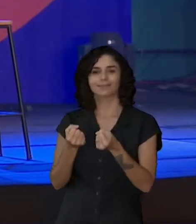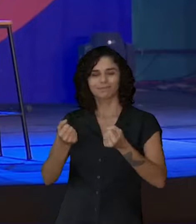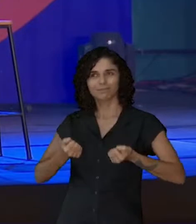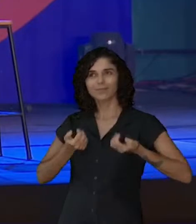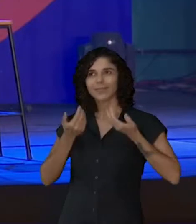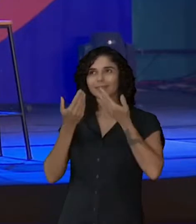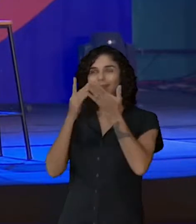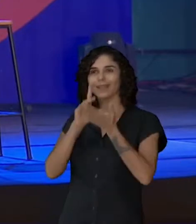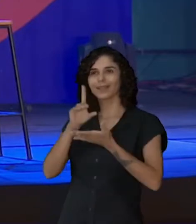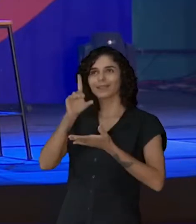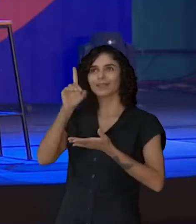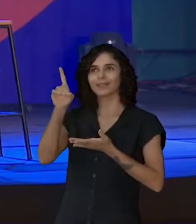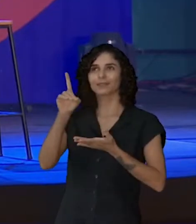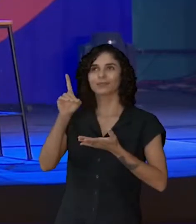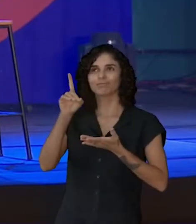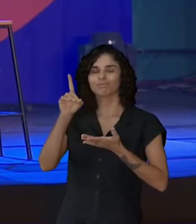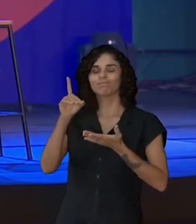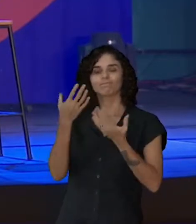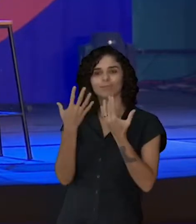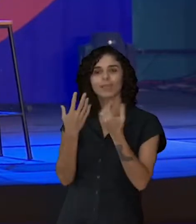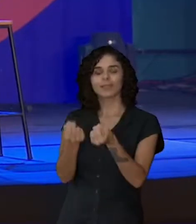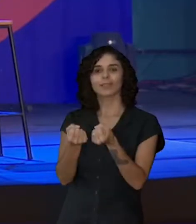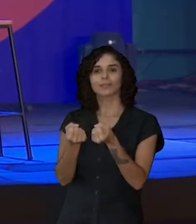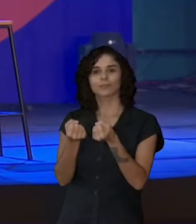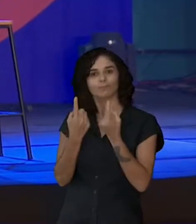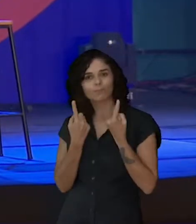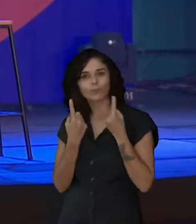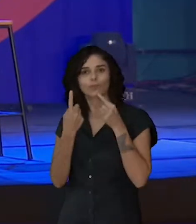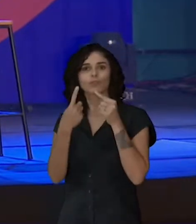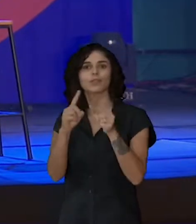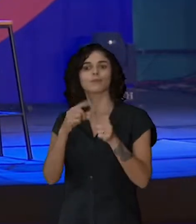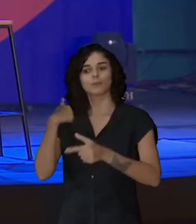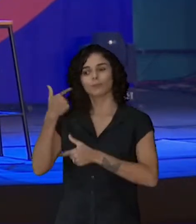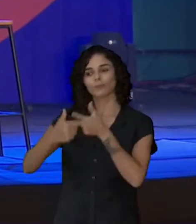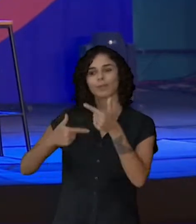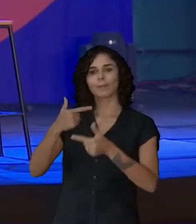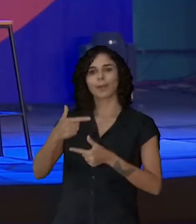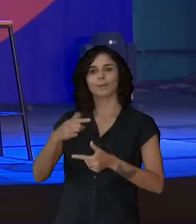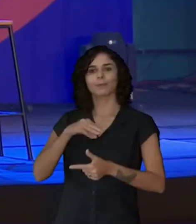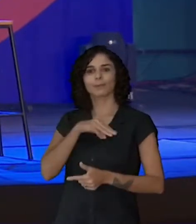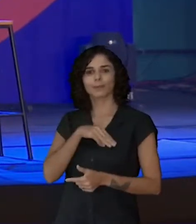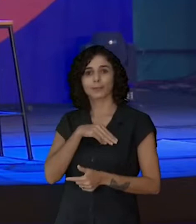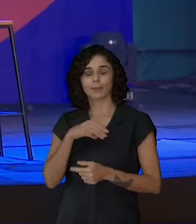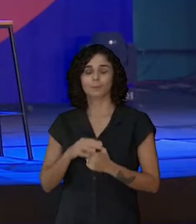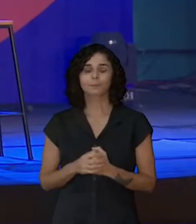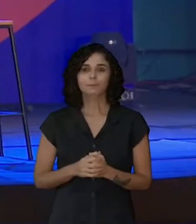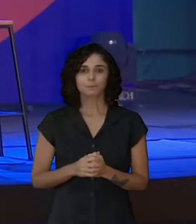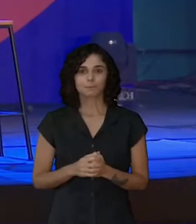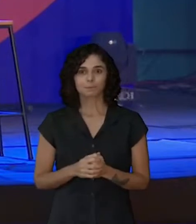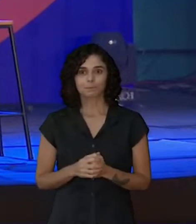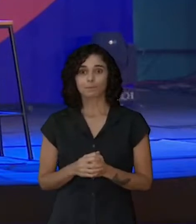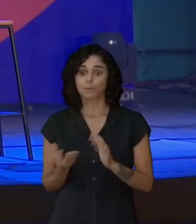obra do ministério. E eles deixaram seu nome, porque o negócio aqui é sério. E eles vão ter uma reunião